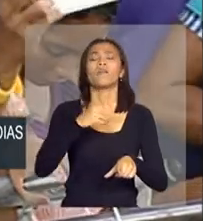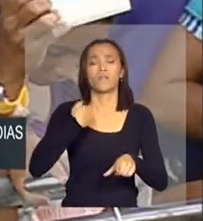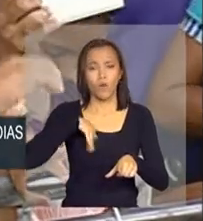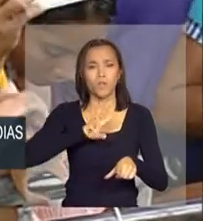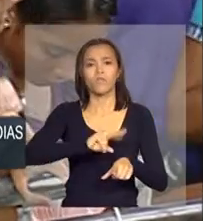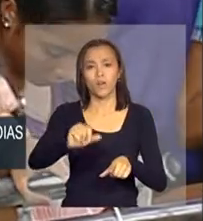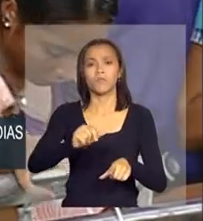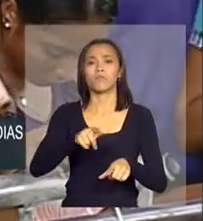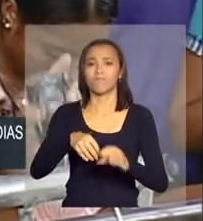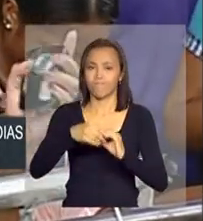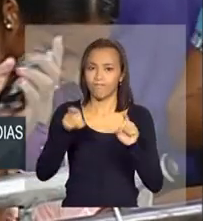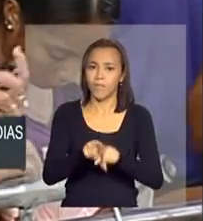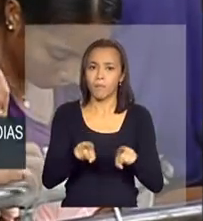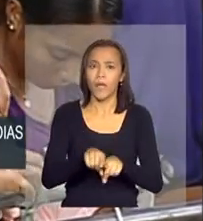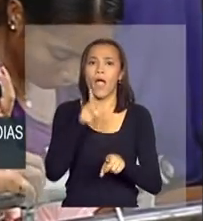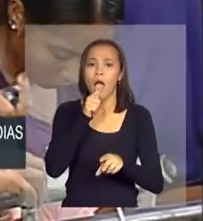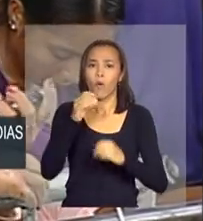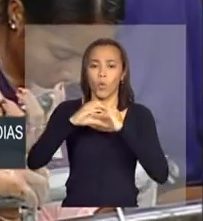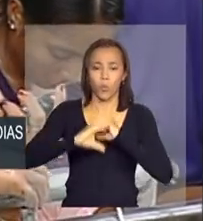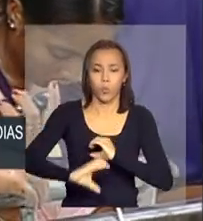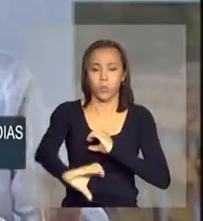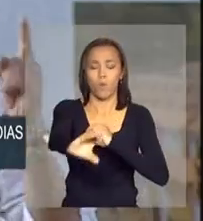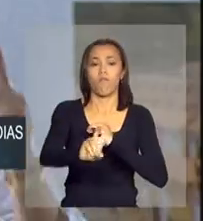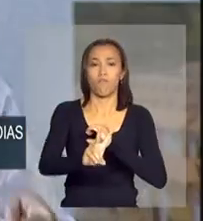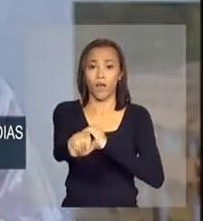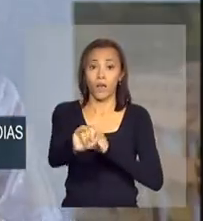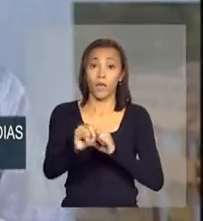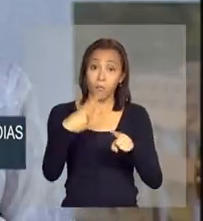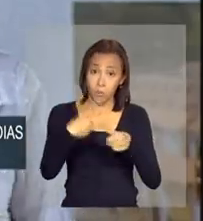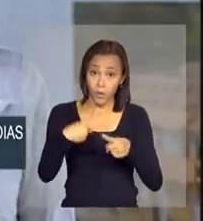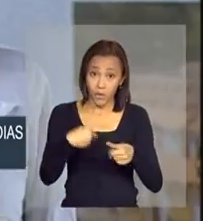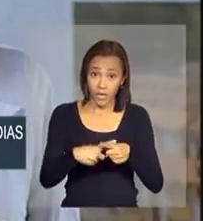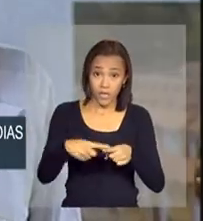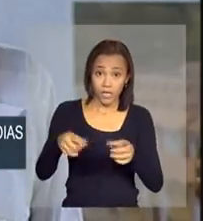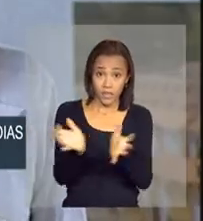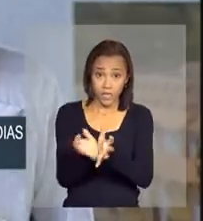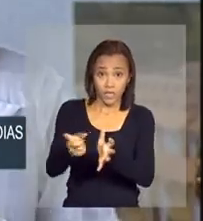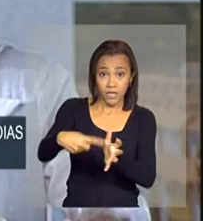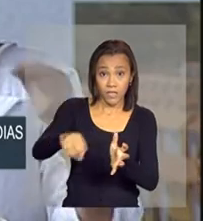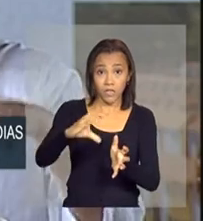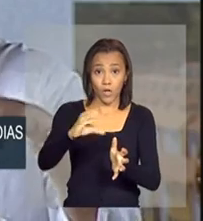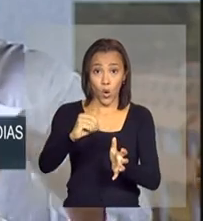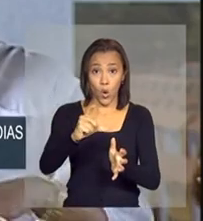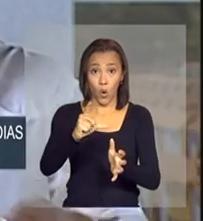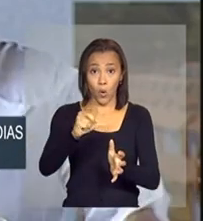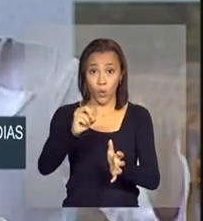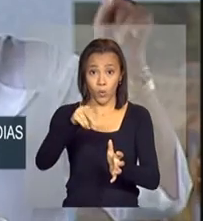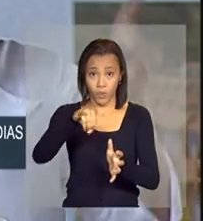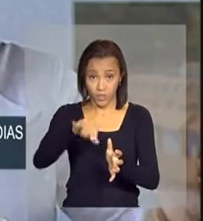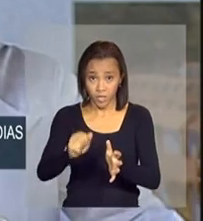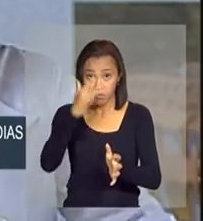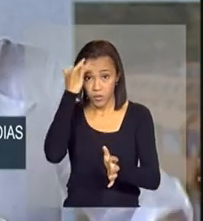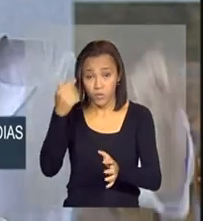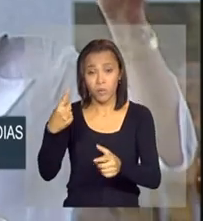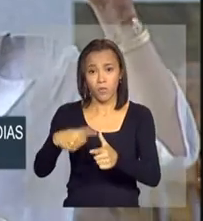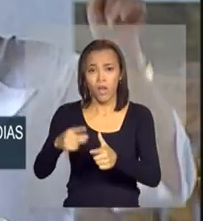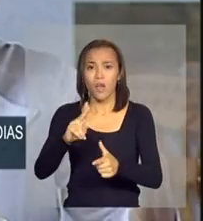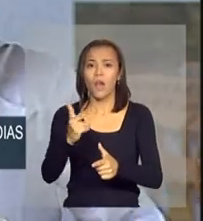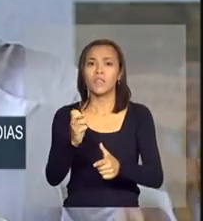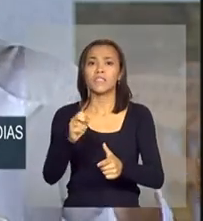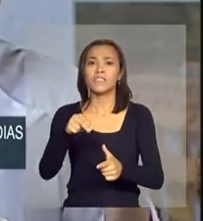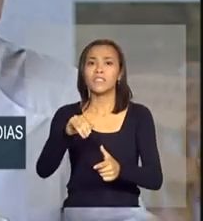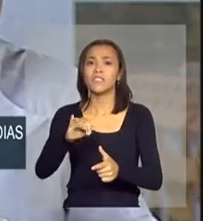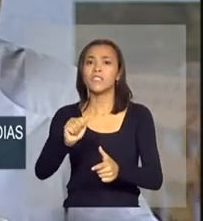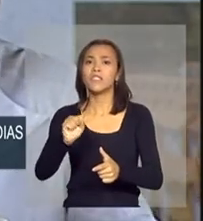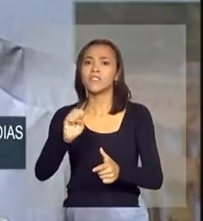ter de botar água lá assim até porque nas colônias de hansenianos desse país se praticou